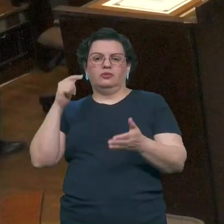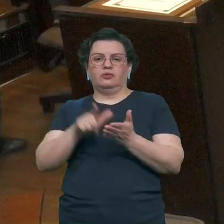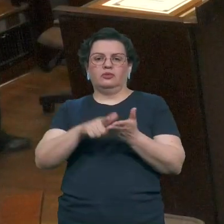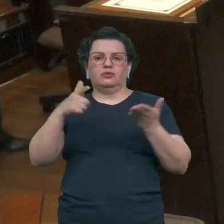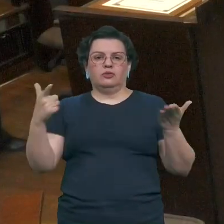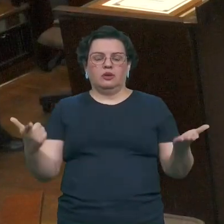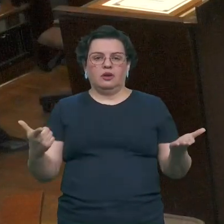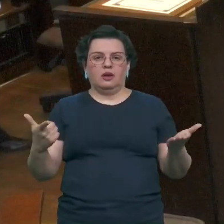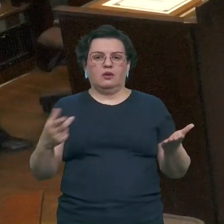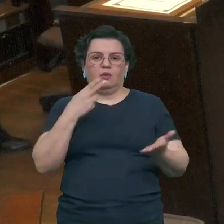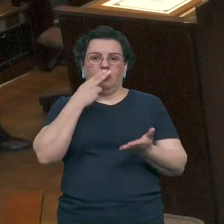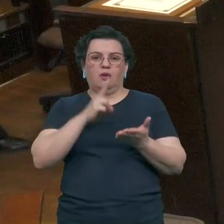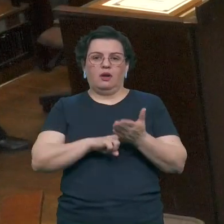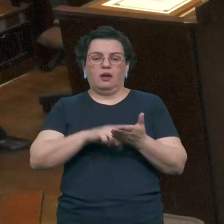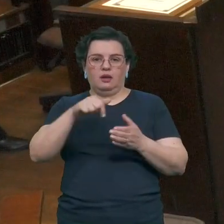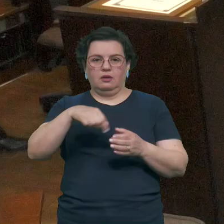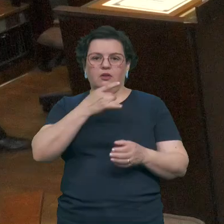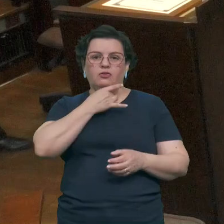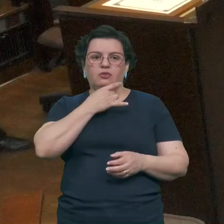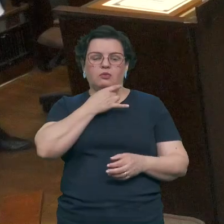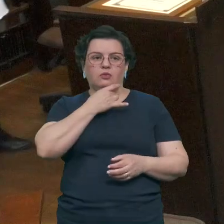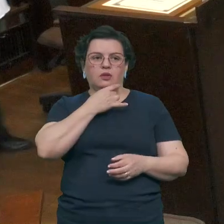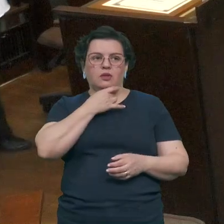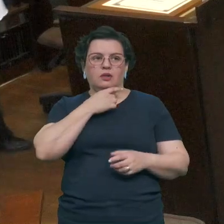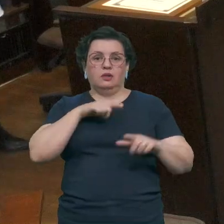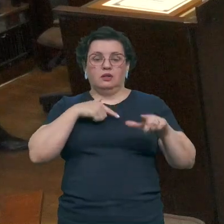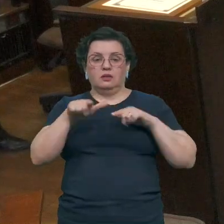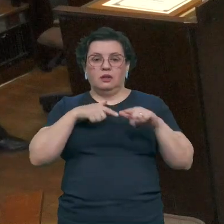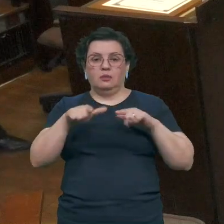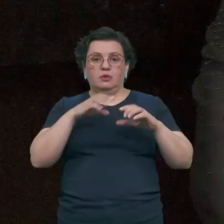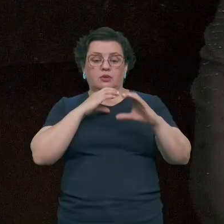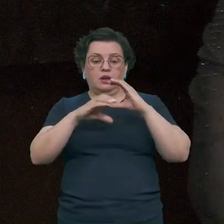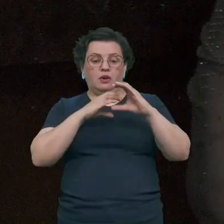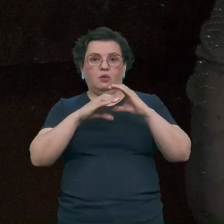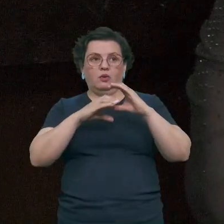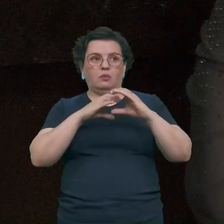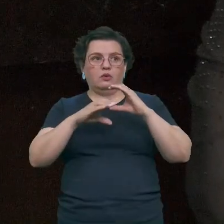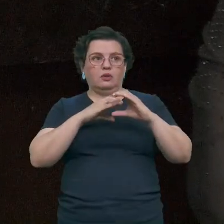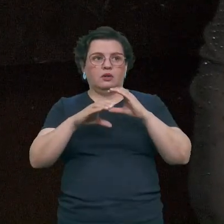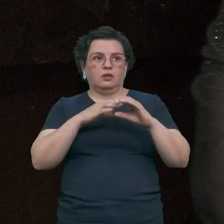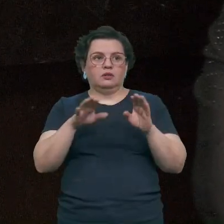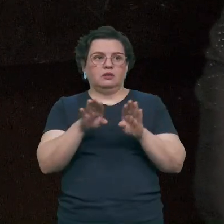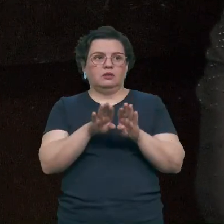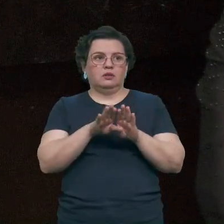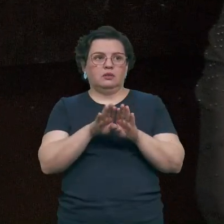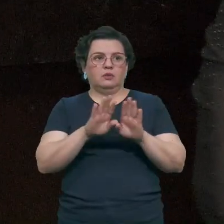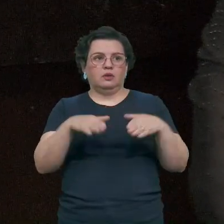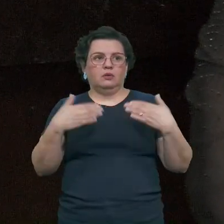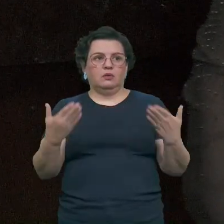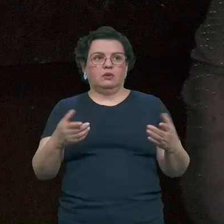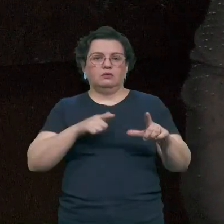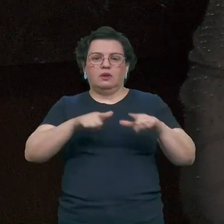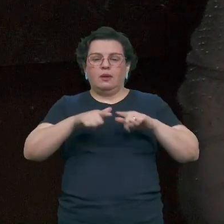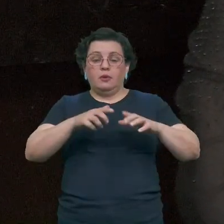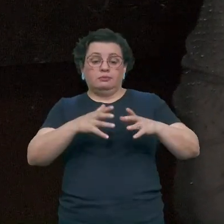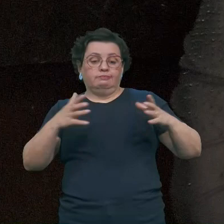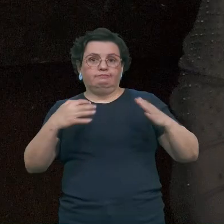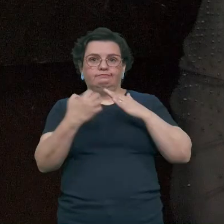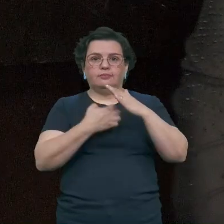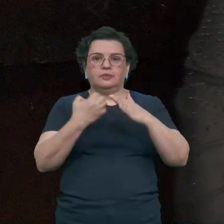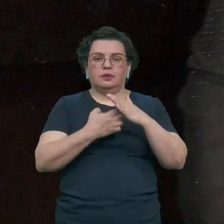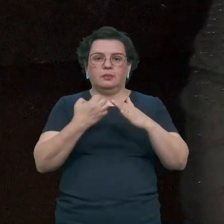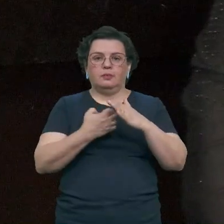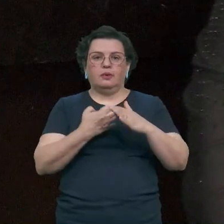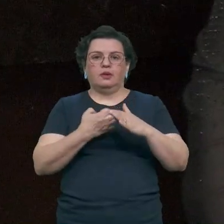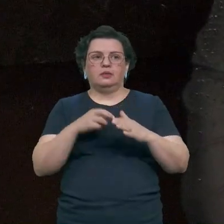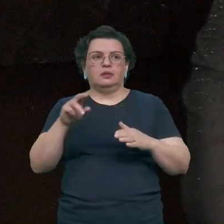de Marília. Nos anos 90, começou a trabalhar na comunicação corporativa, quando atuou em grandes empresas e instituições, como